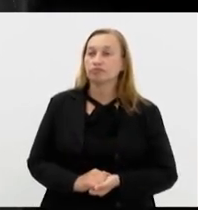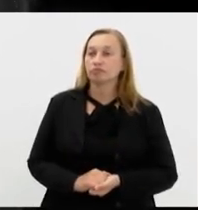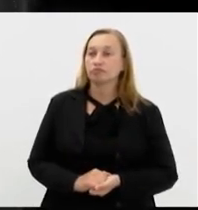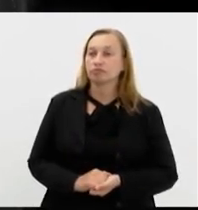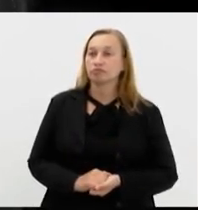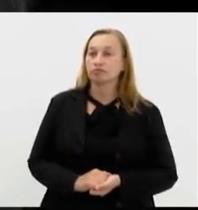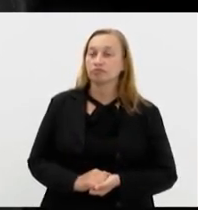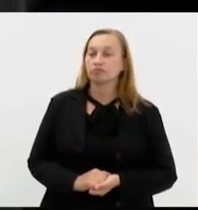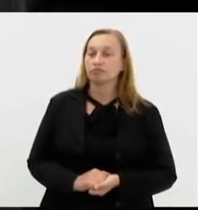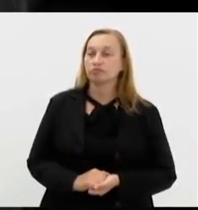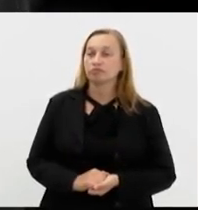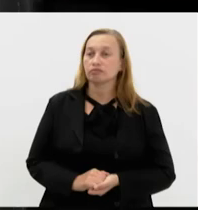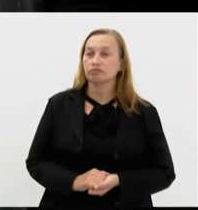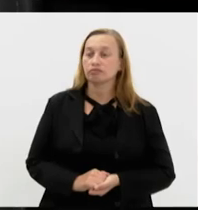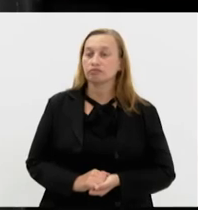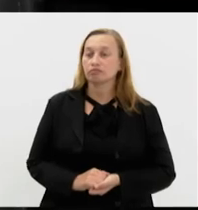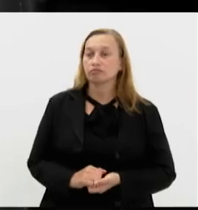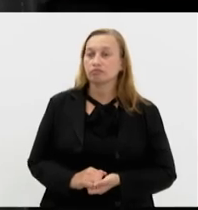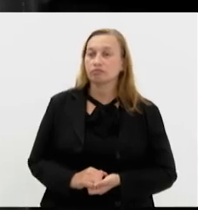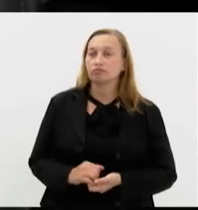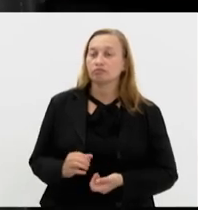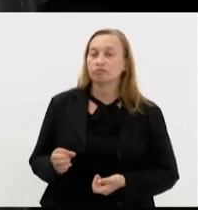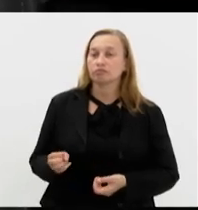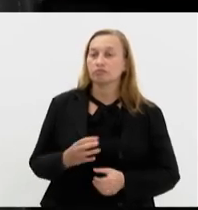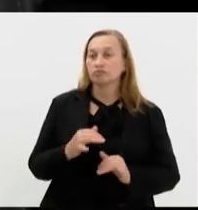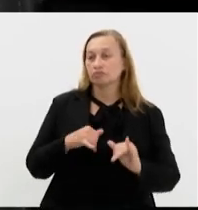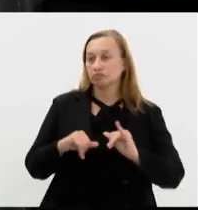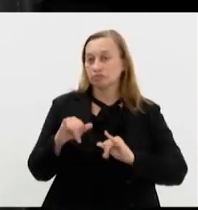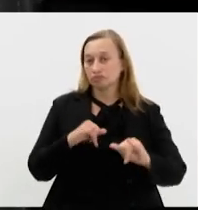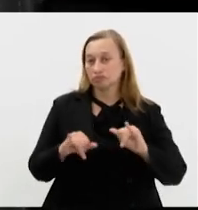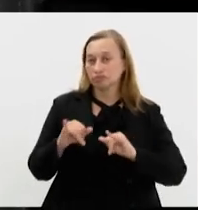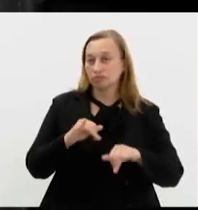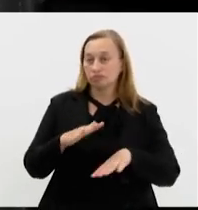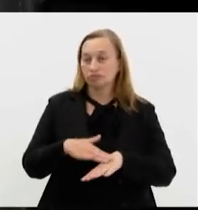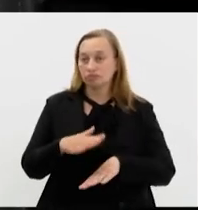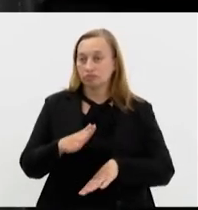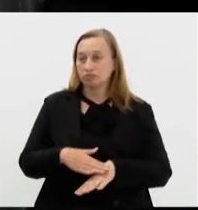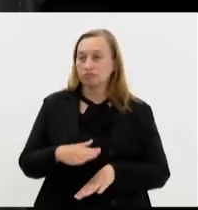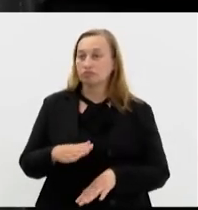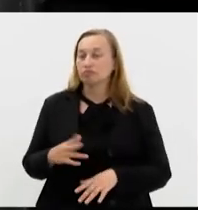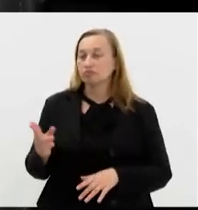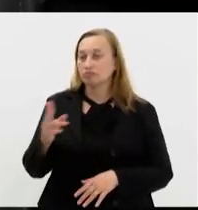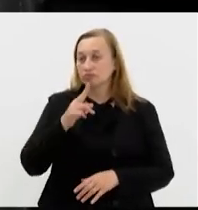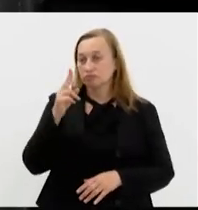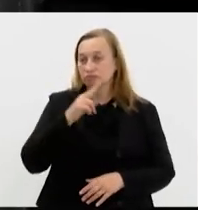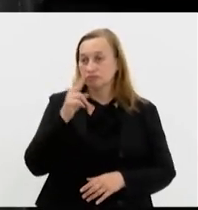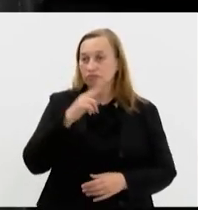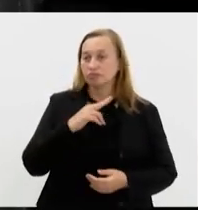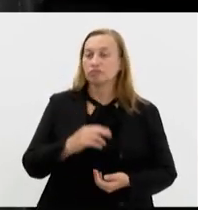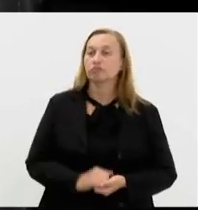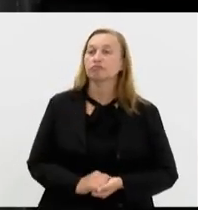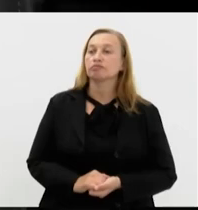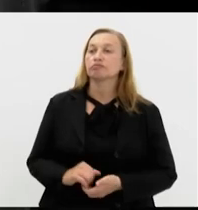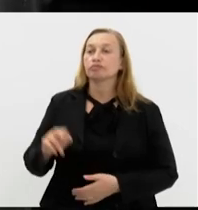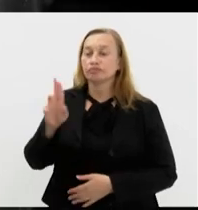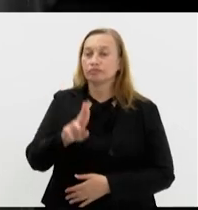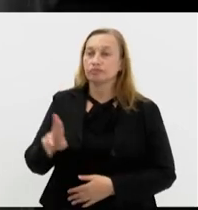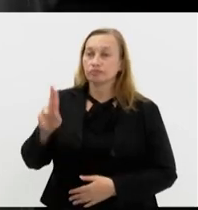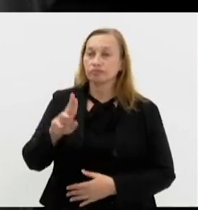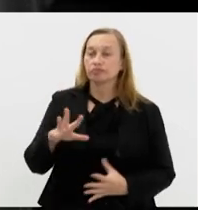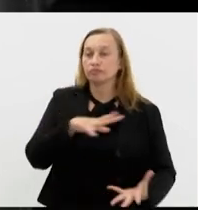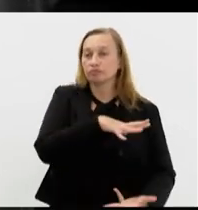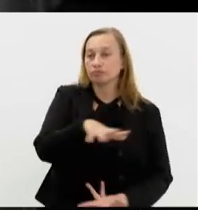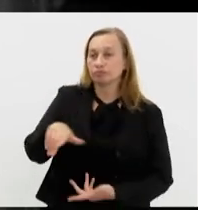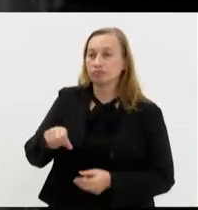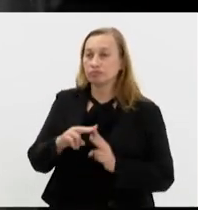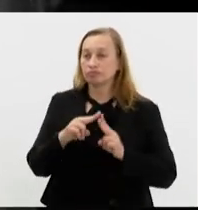dessa grande novidade que cada vez mais ganha aceleração que é o uso do mundo digital